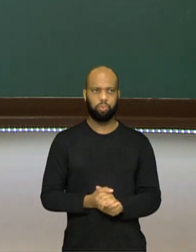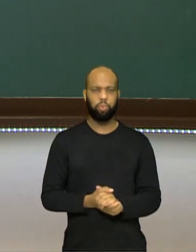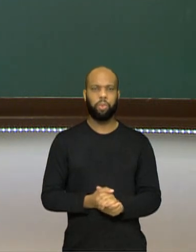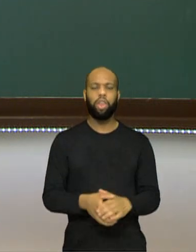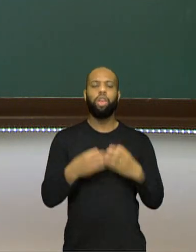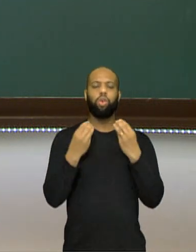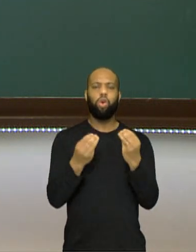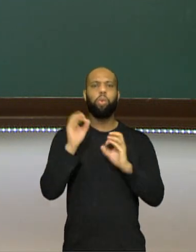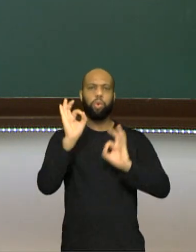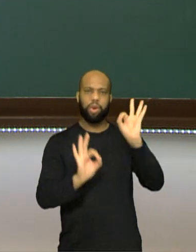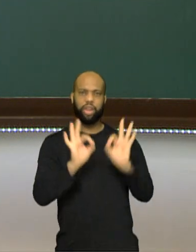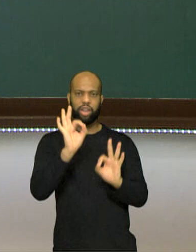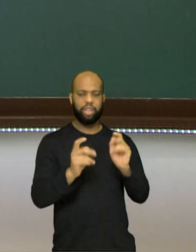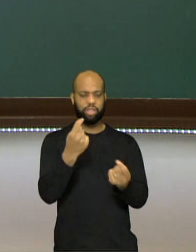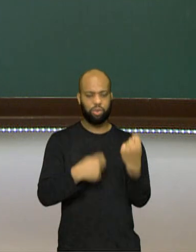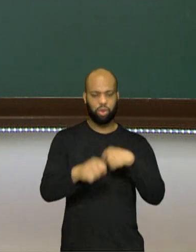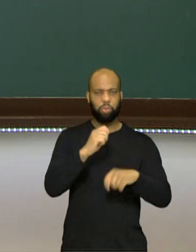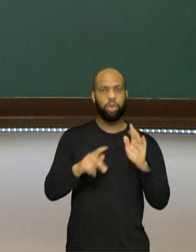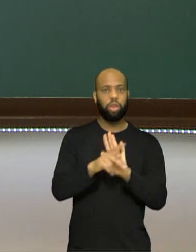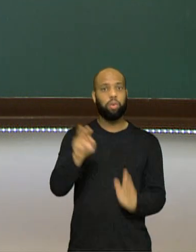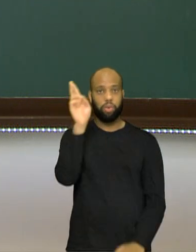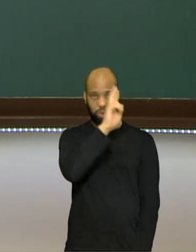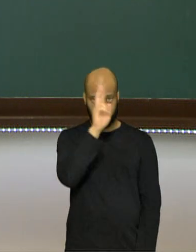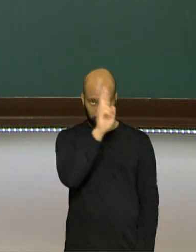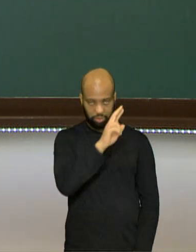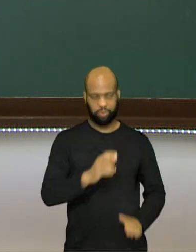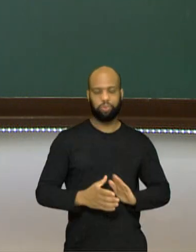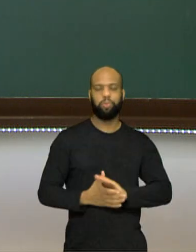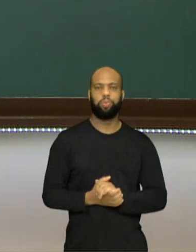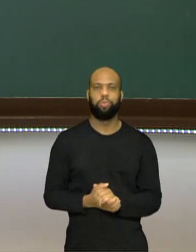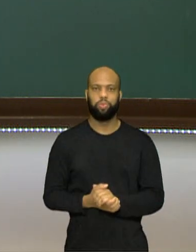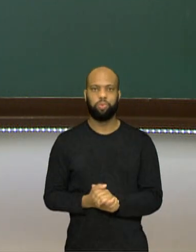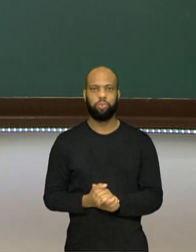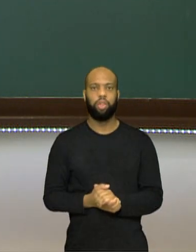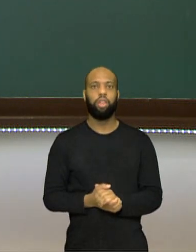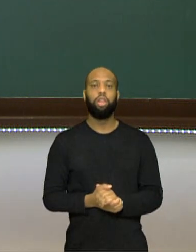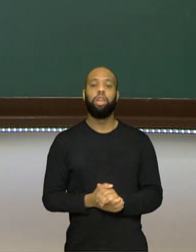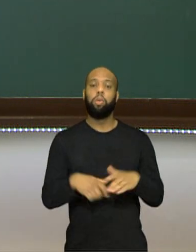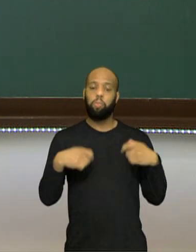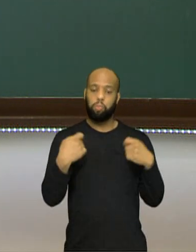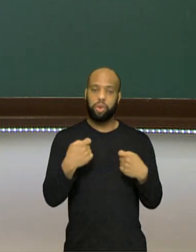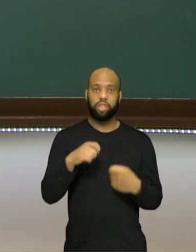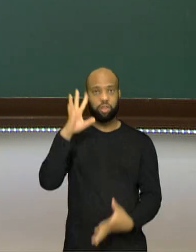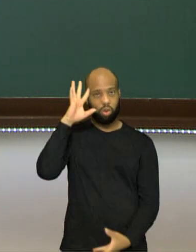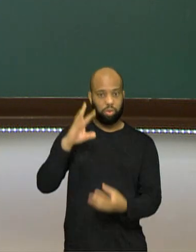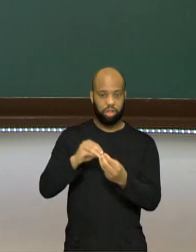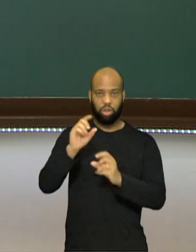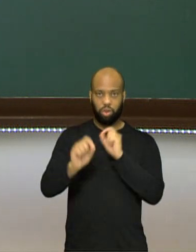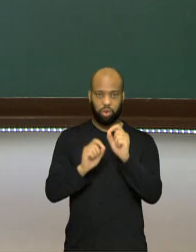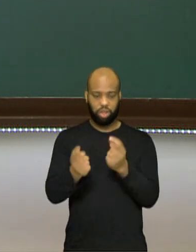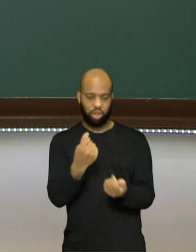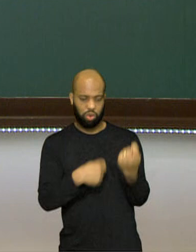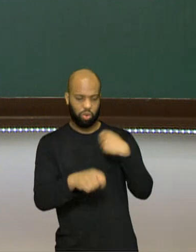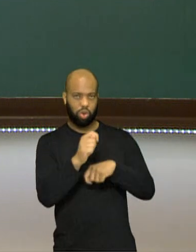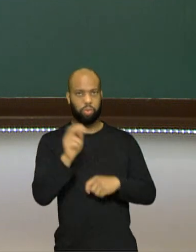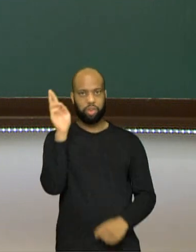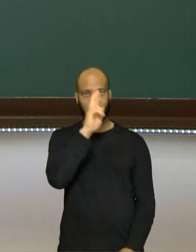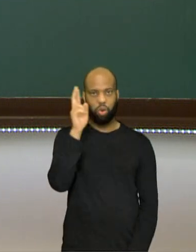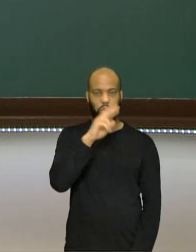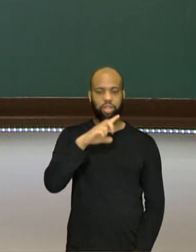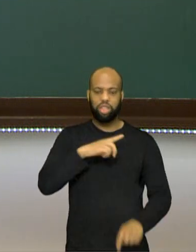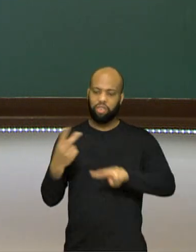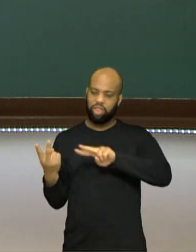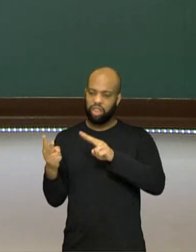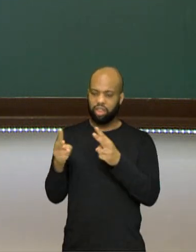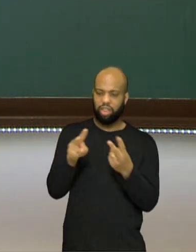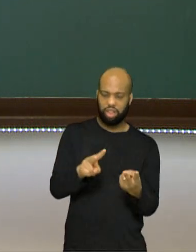Como se organiza a economia da Rússia? Bom, antes precisamos entender que a economia da Rússia passou por uma